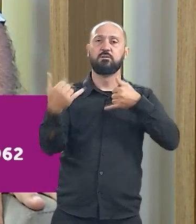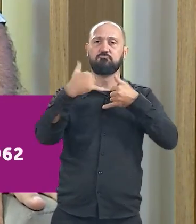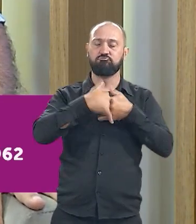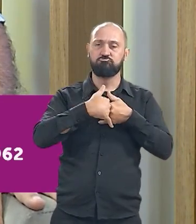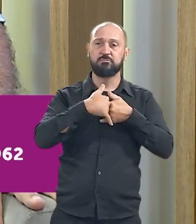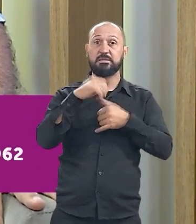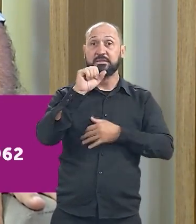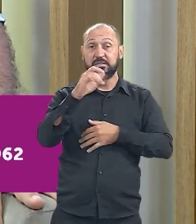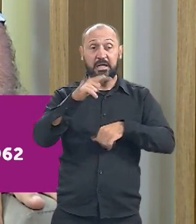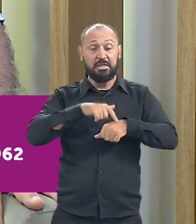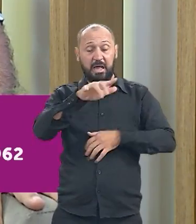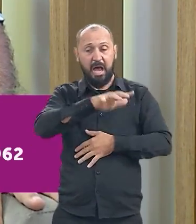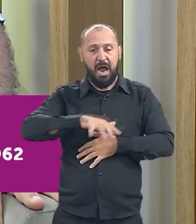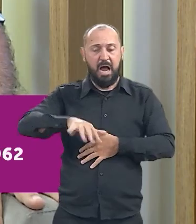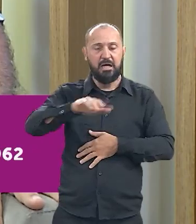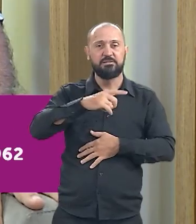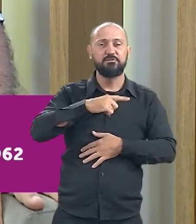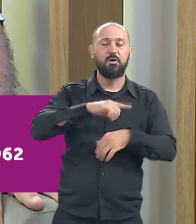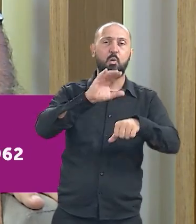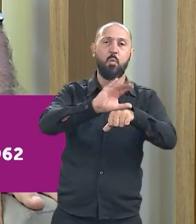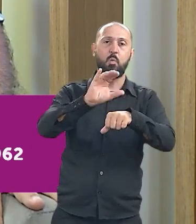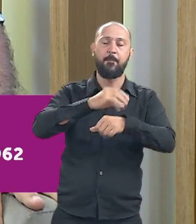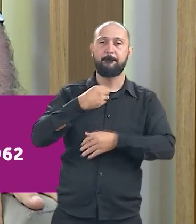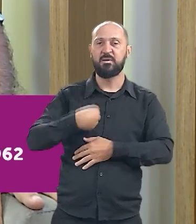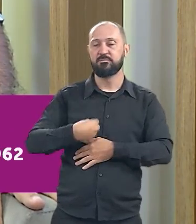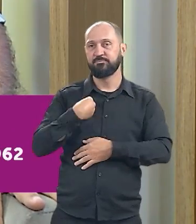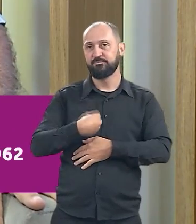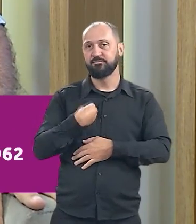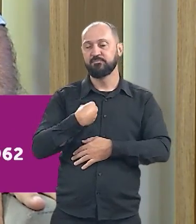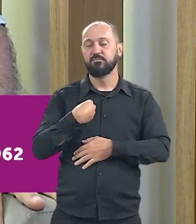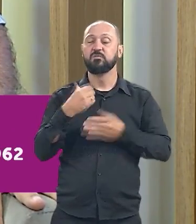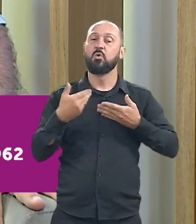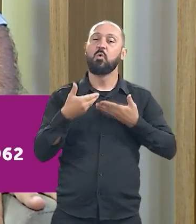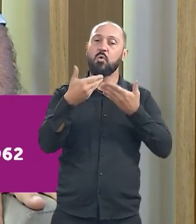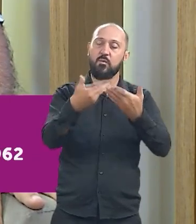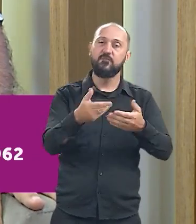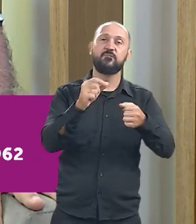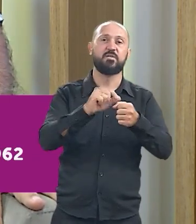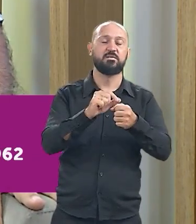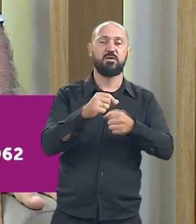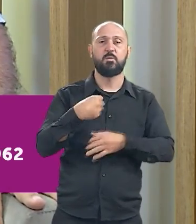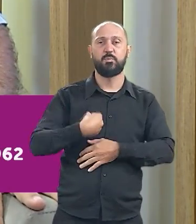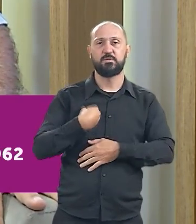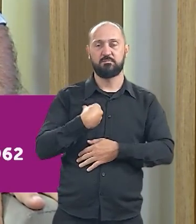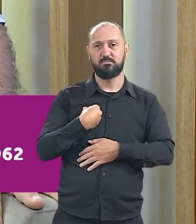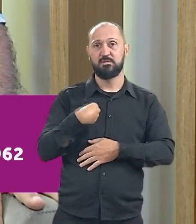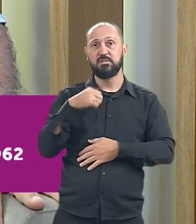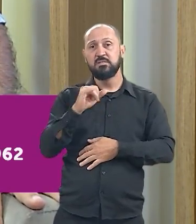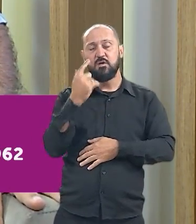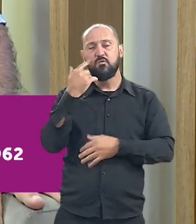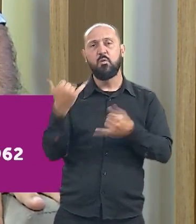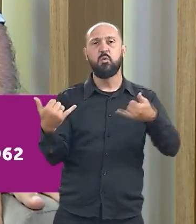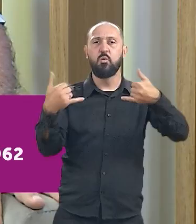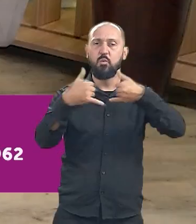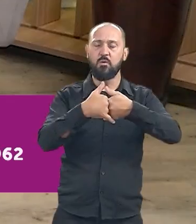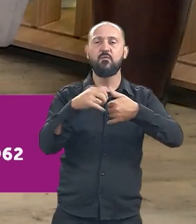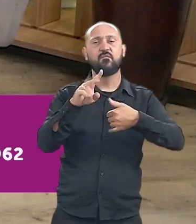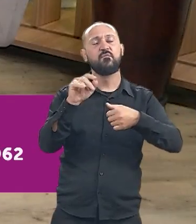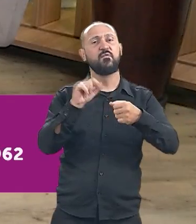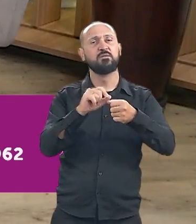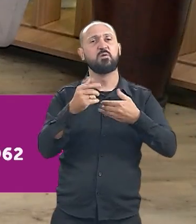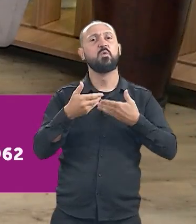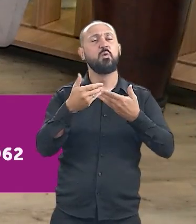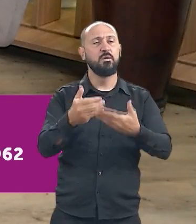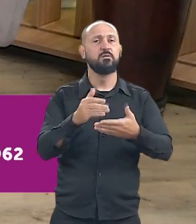curso presencial, você vai ser convidada a fazer o presencial. Se for online, você vai ser convidada a fazer o online.